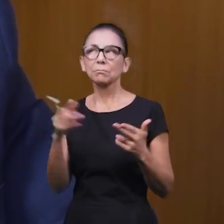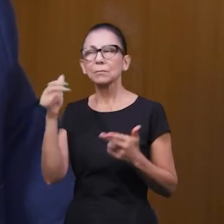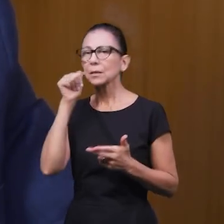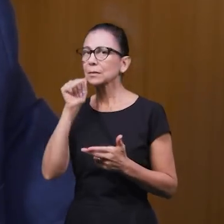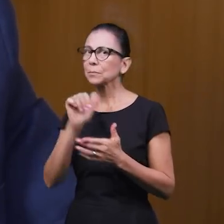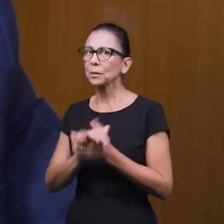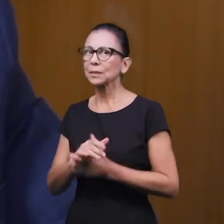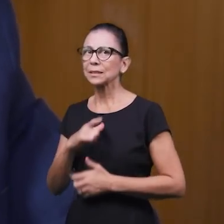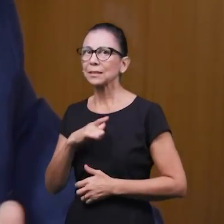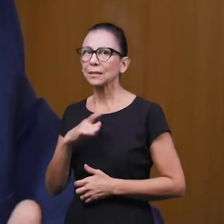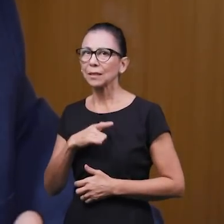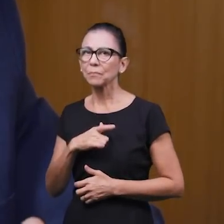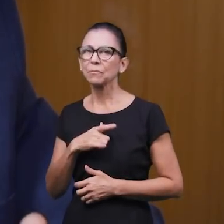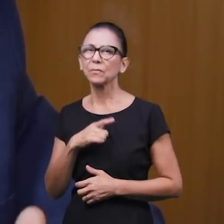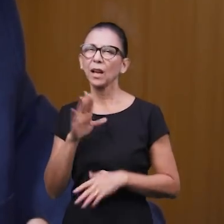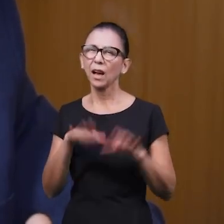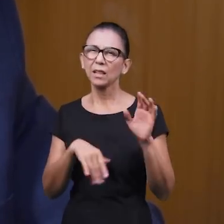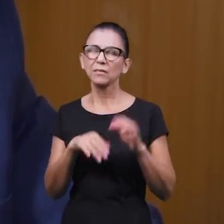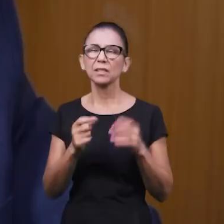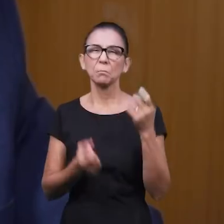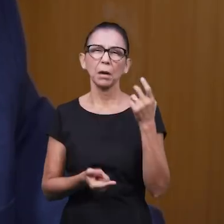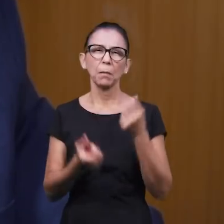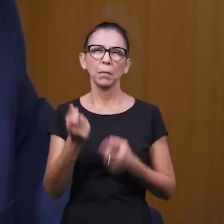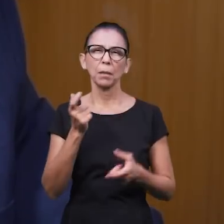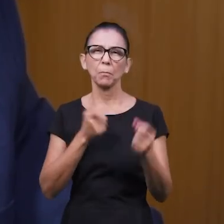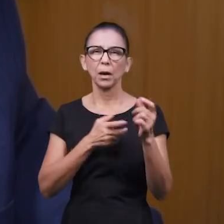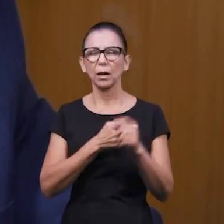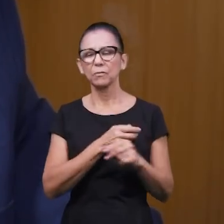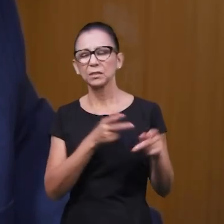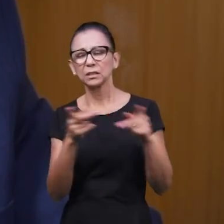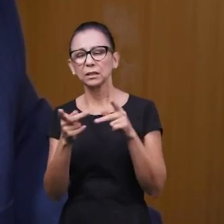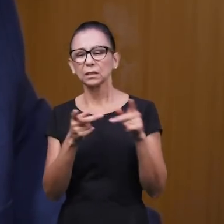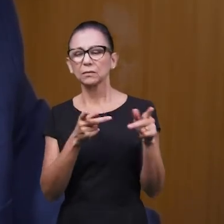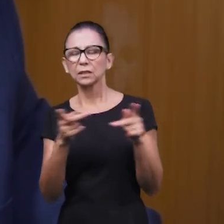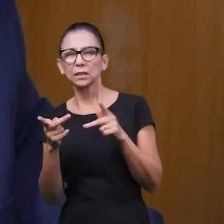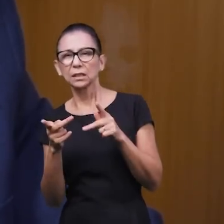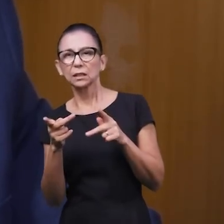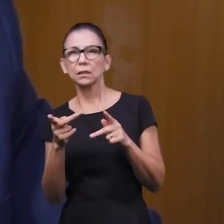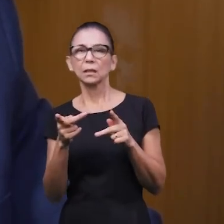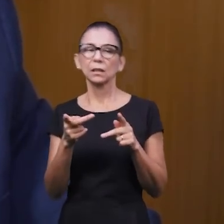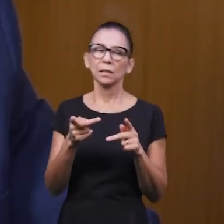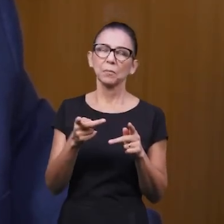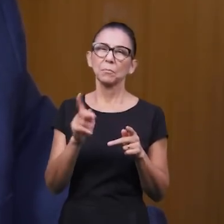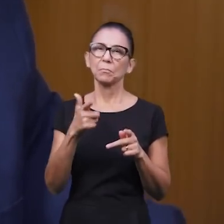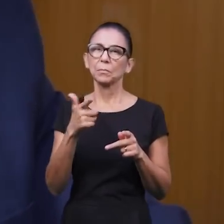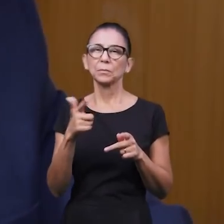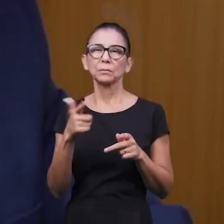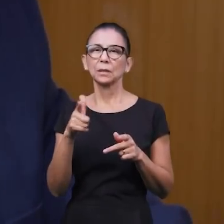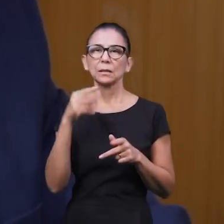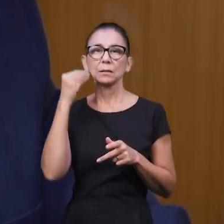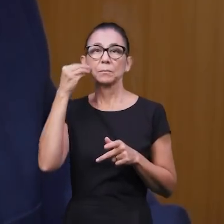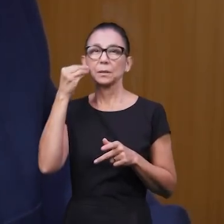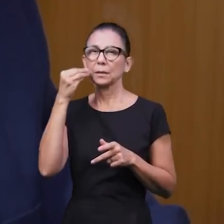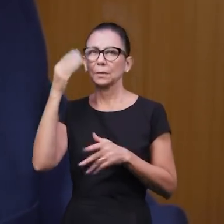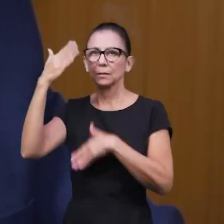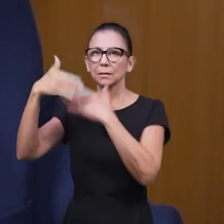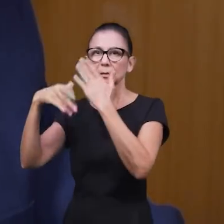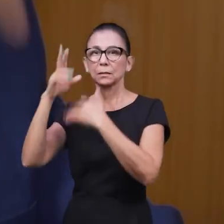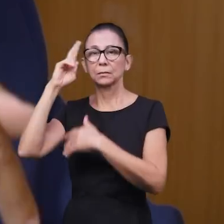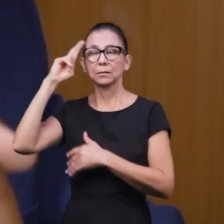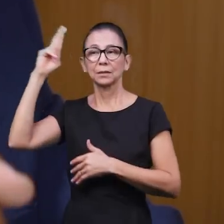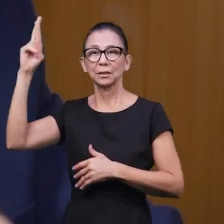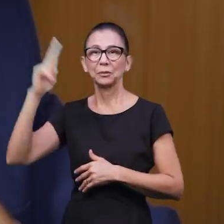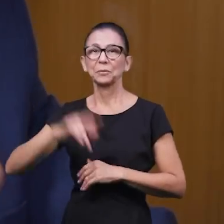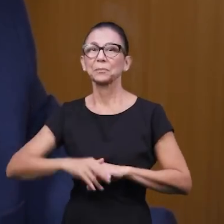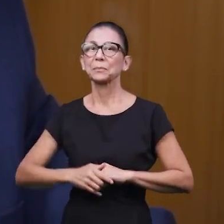forte com Deus, né? Essa experiência forte que marcou essa família, porque o anjo voltou para